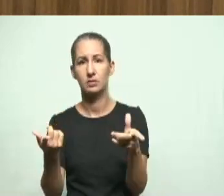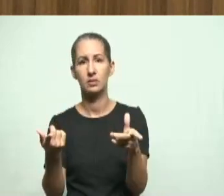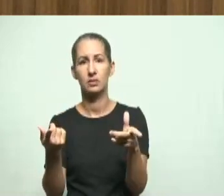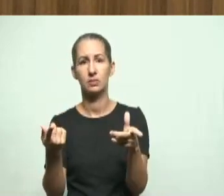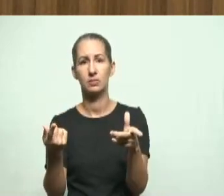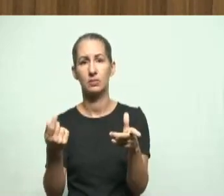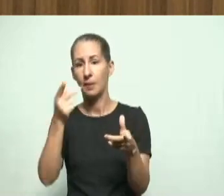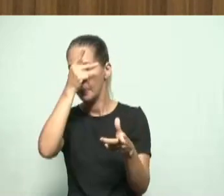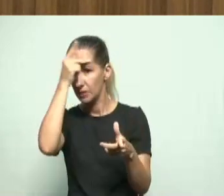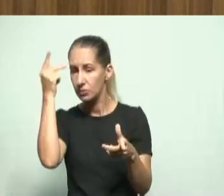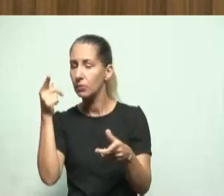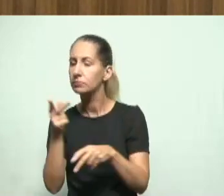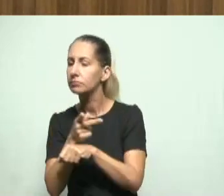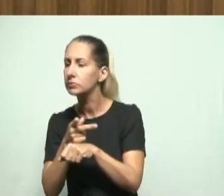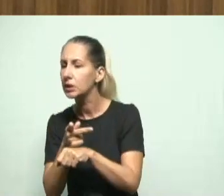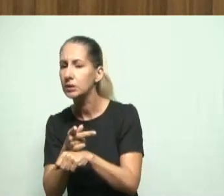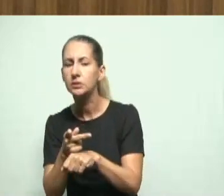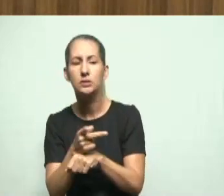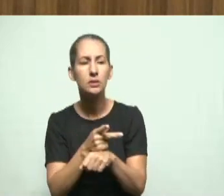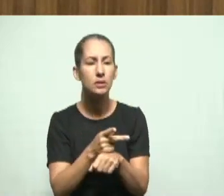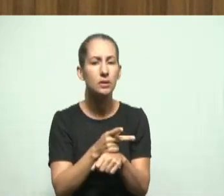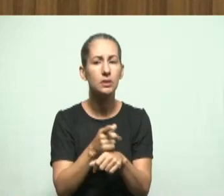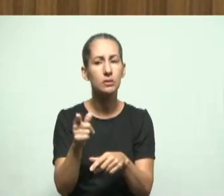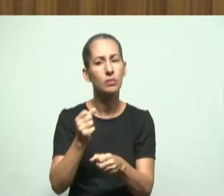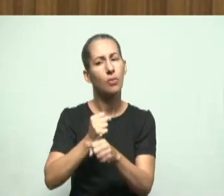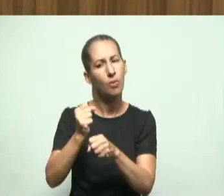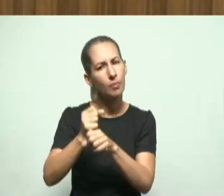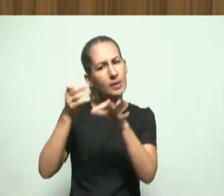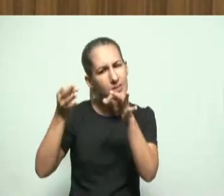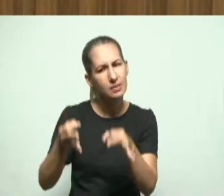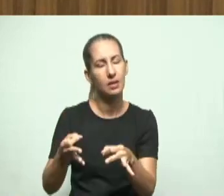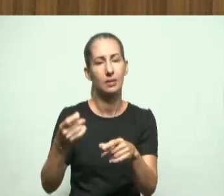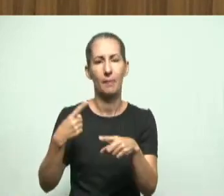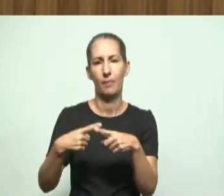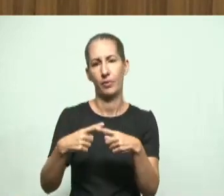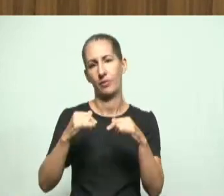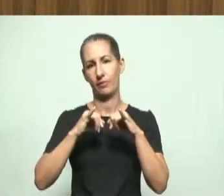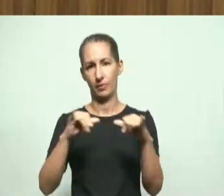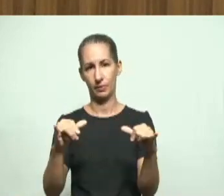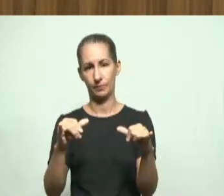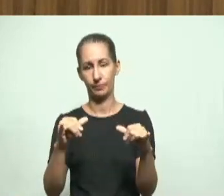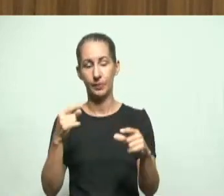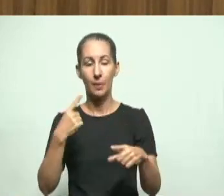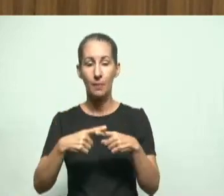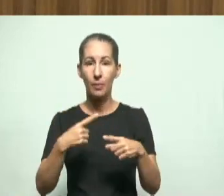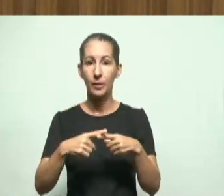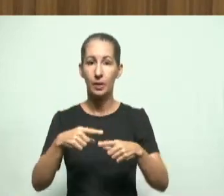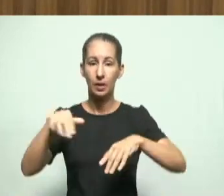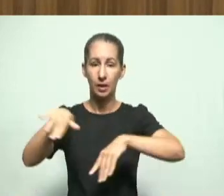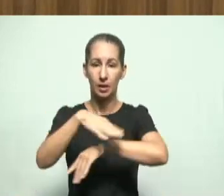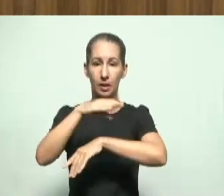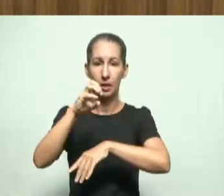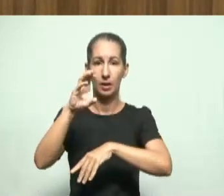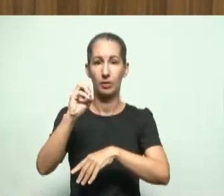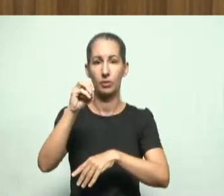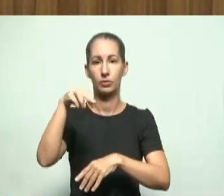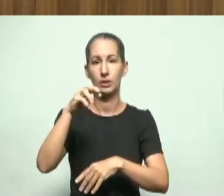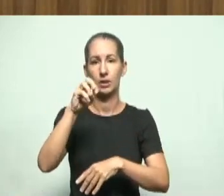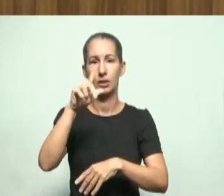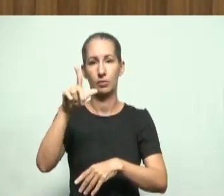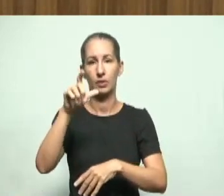tenham uma pessoa fiscalizando para essa obra sair bem feita. Por que eu digo isso? Porque lá na Coronel Ezequiel Jardim